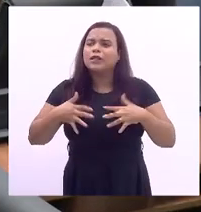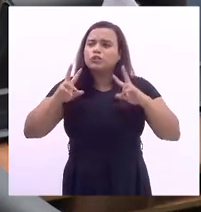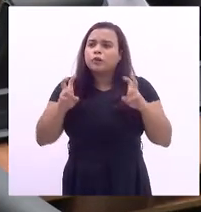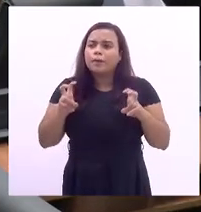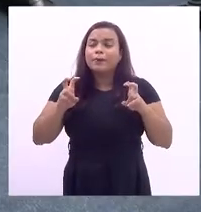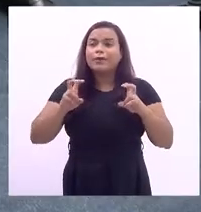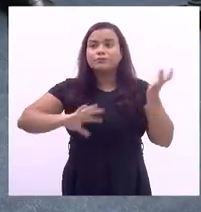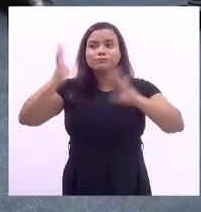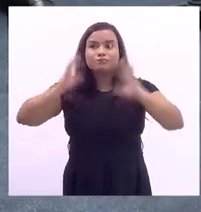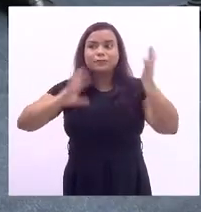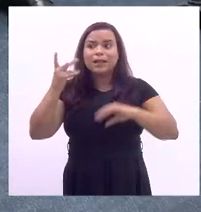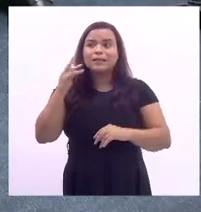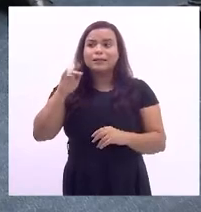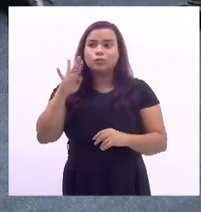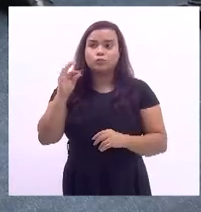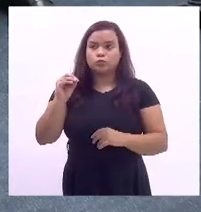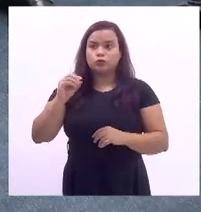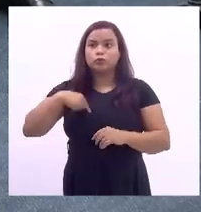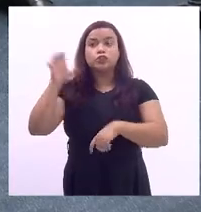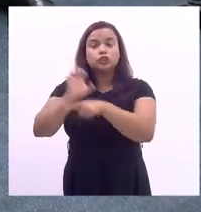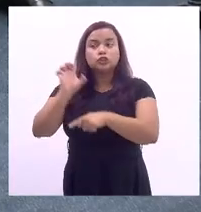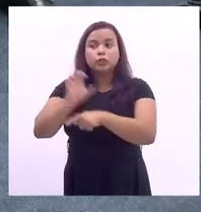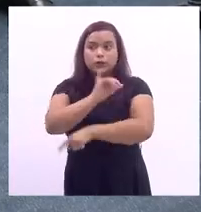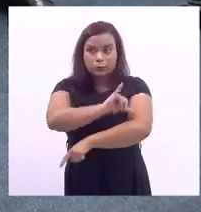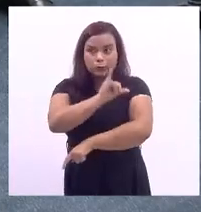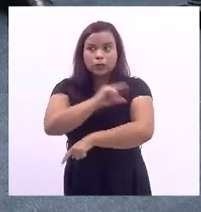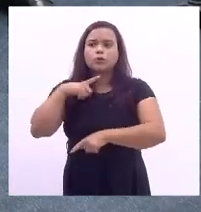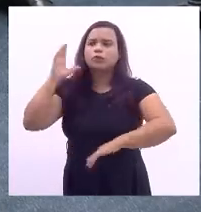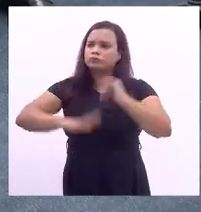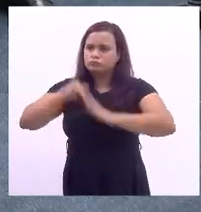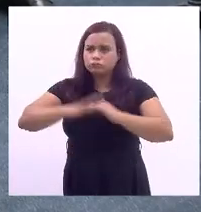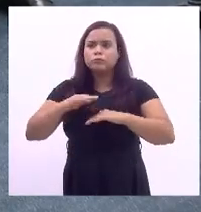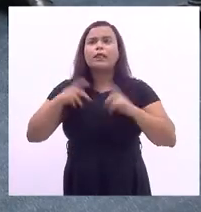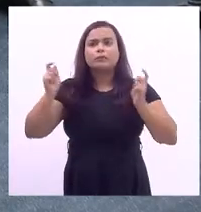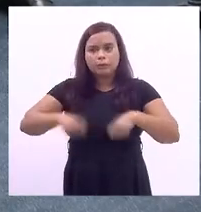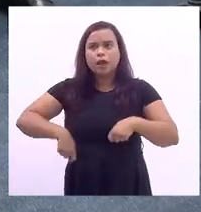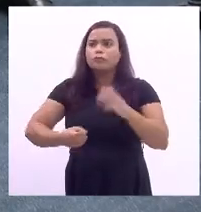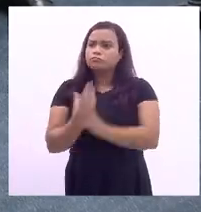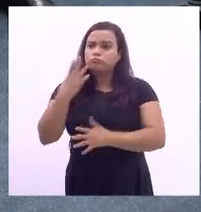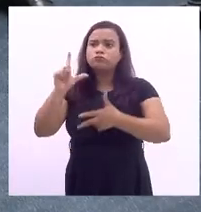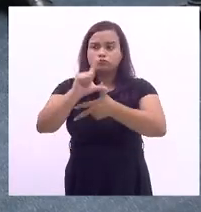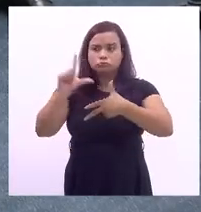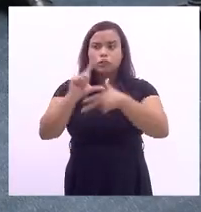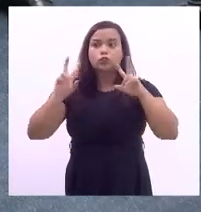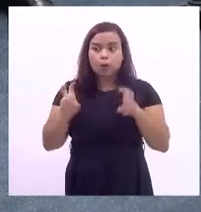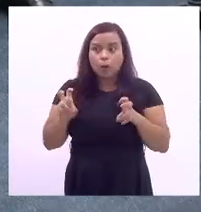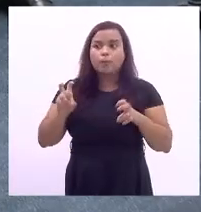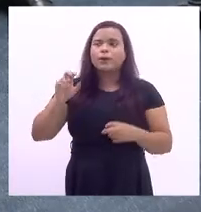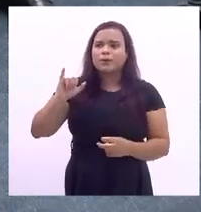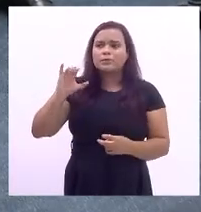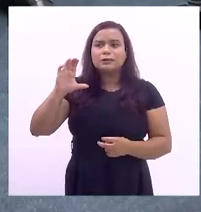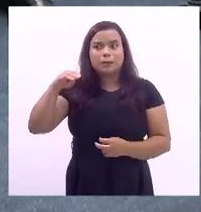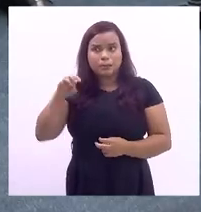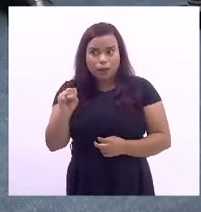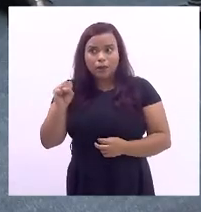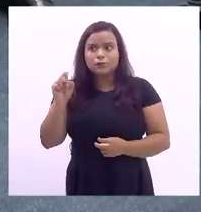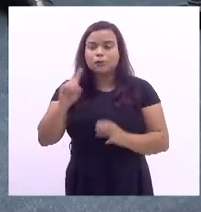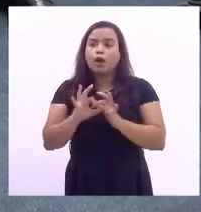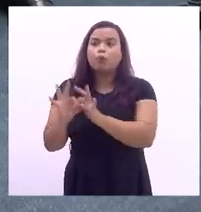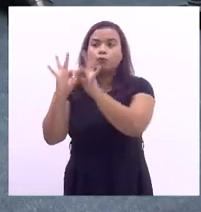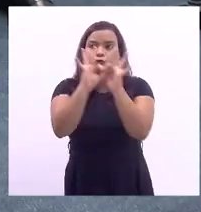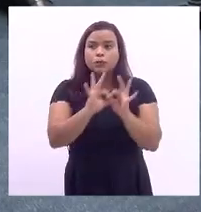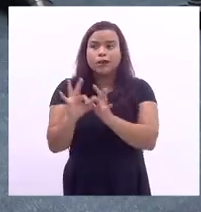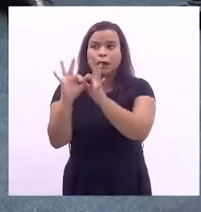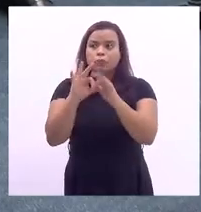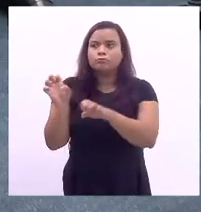o estado do Rio de Janeiro ele é a competente para legislar sobre ICMS assim como a união quando criou a Zona Franca